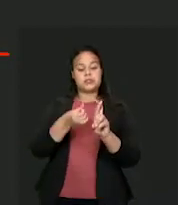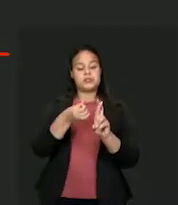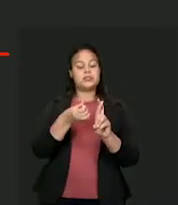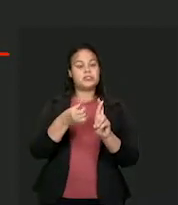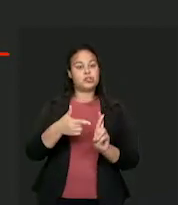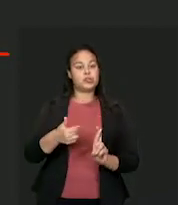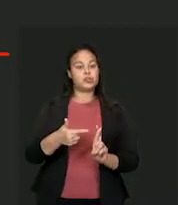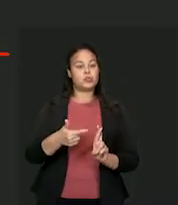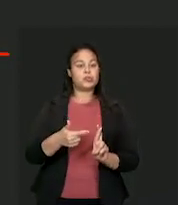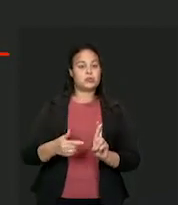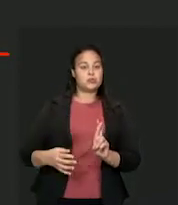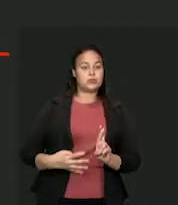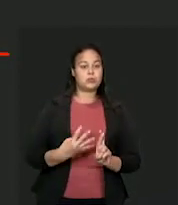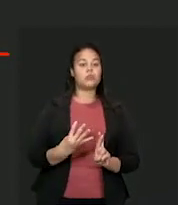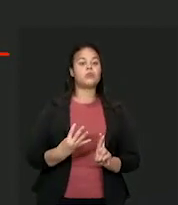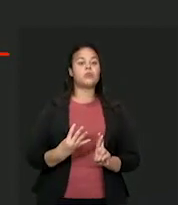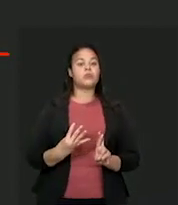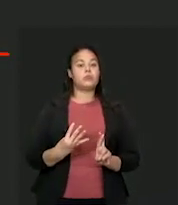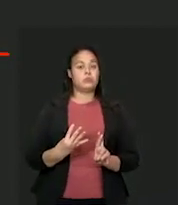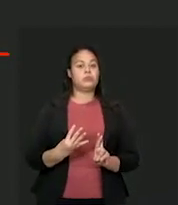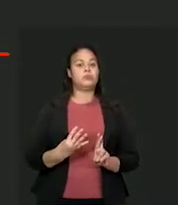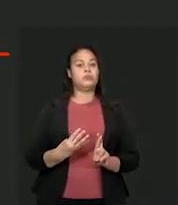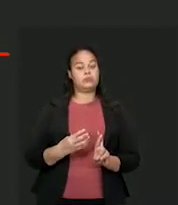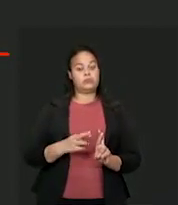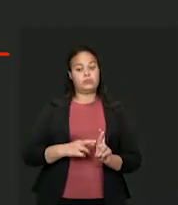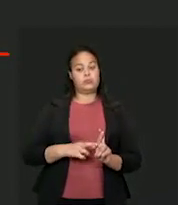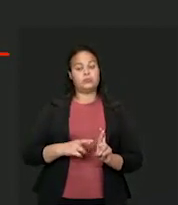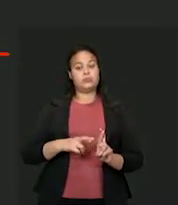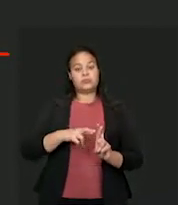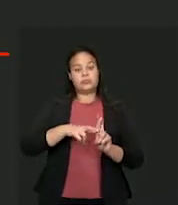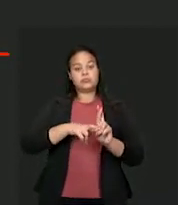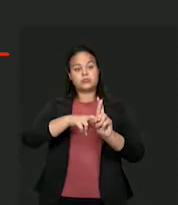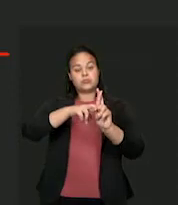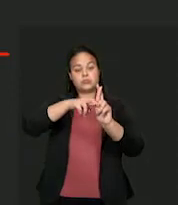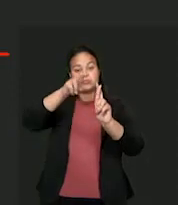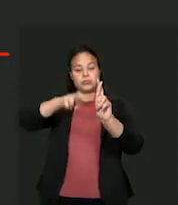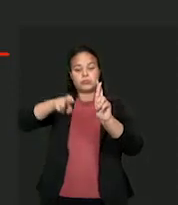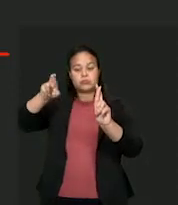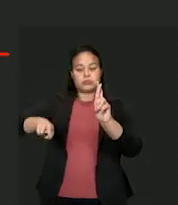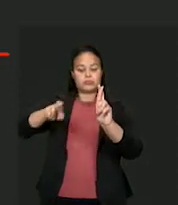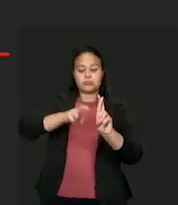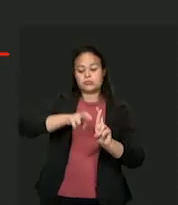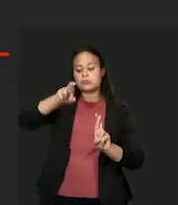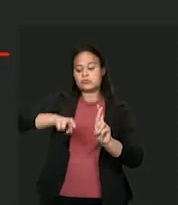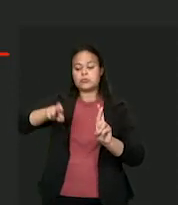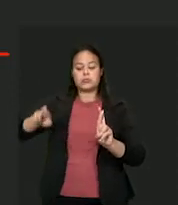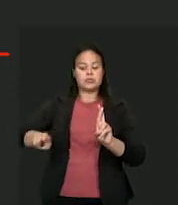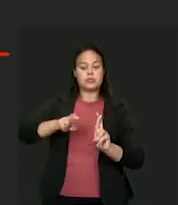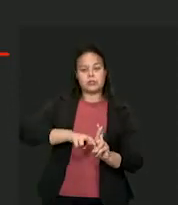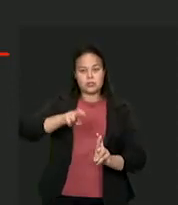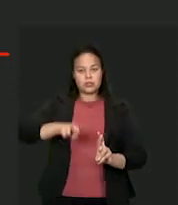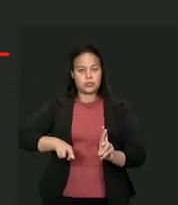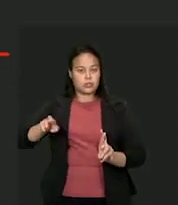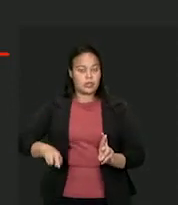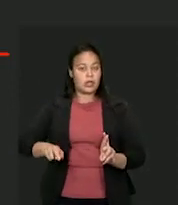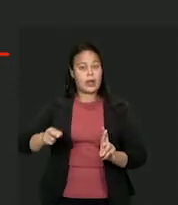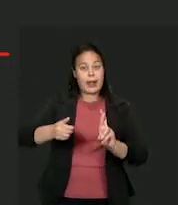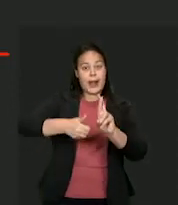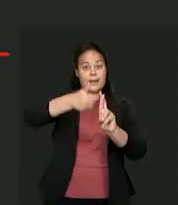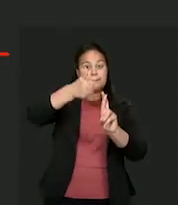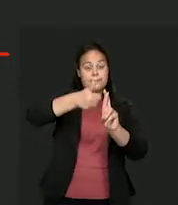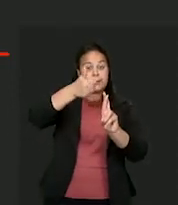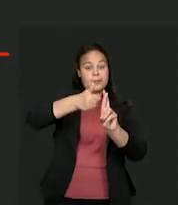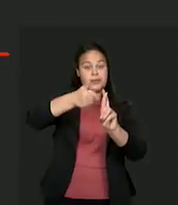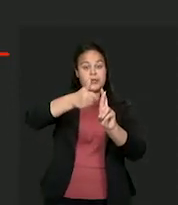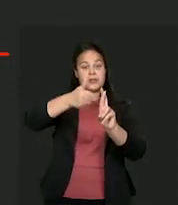12 e um de 4 ohms ligados em paralelo. Ligados em paralelo, vocês podem perceber, a primeira extremidade se